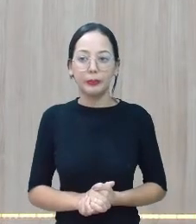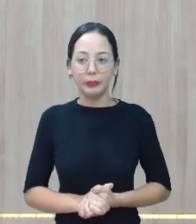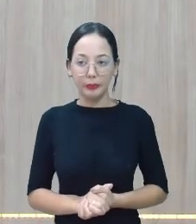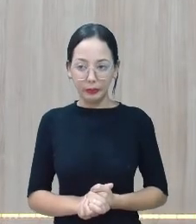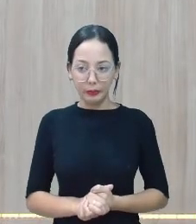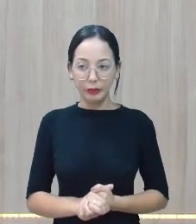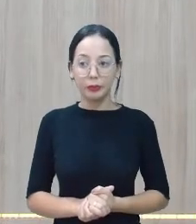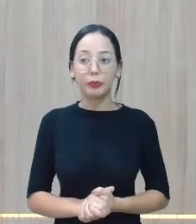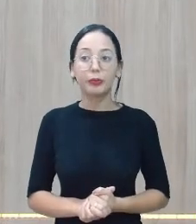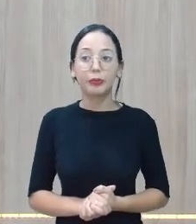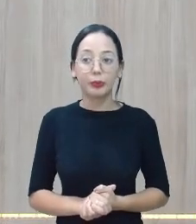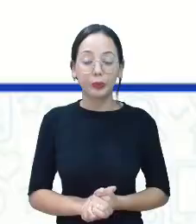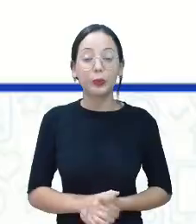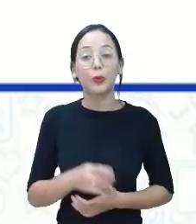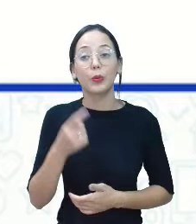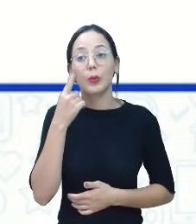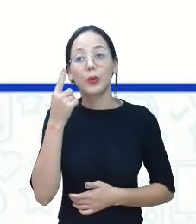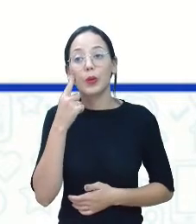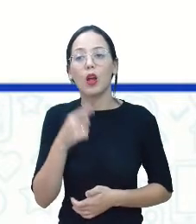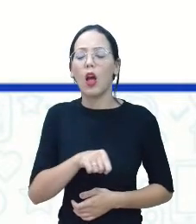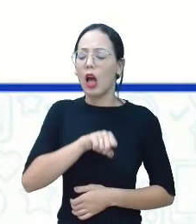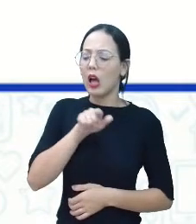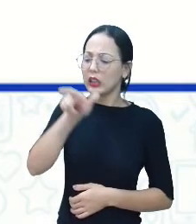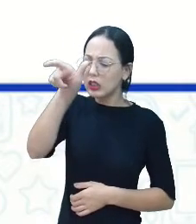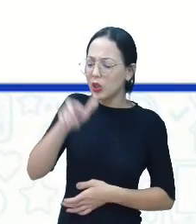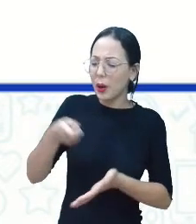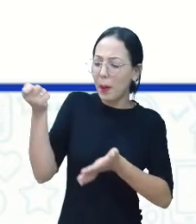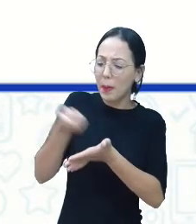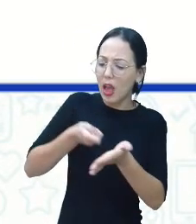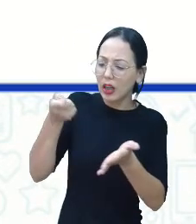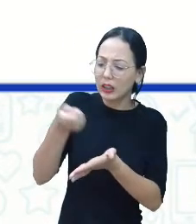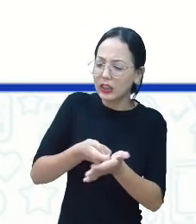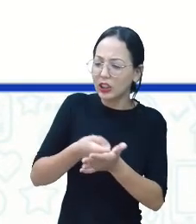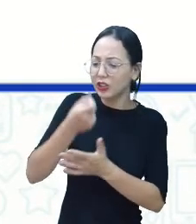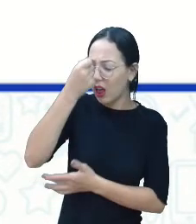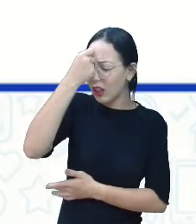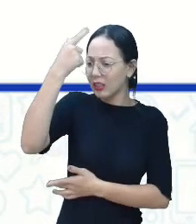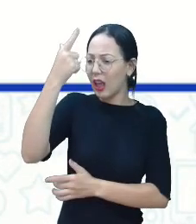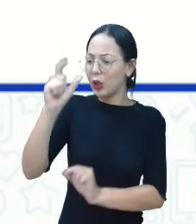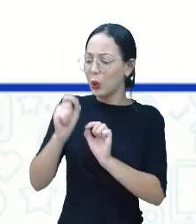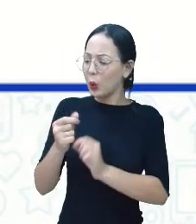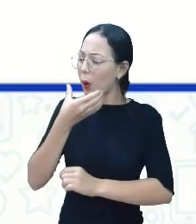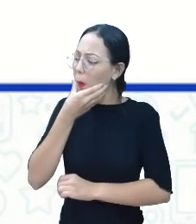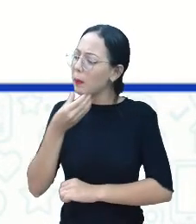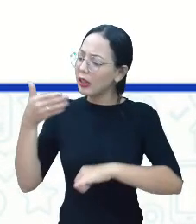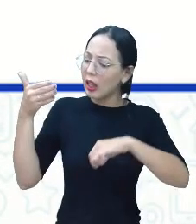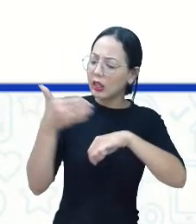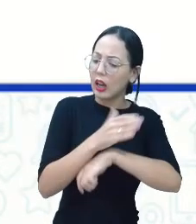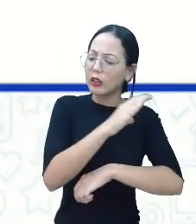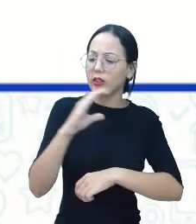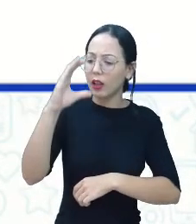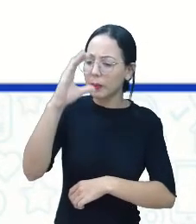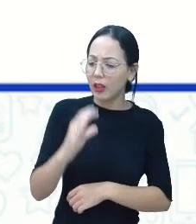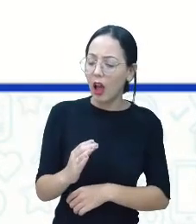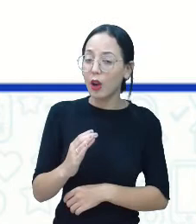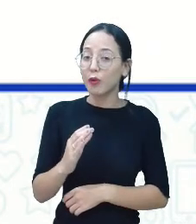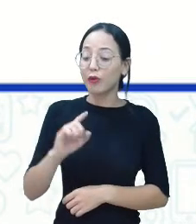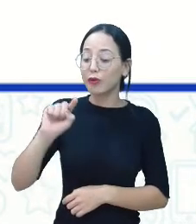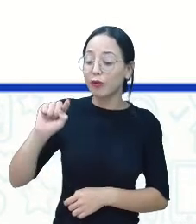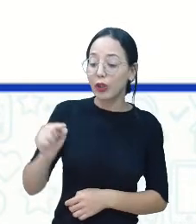Vejam aqui agora. A senhora persiste na ideia de meter o nosso Bentinho no seminário,